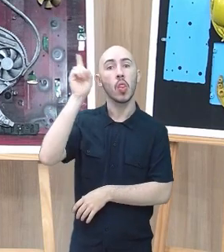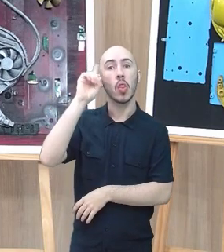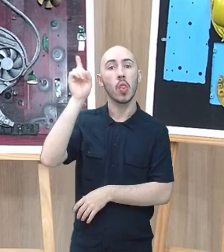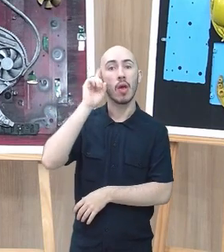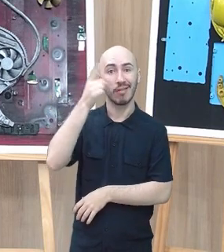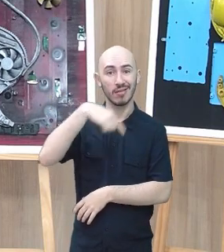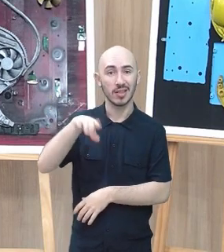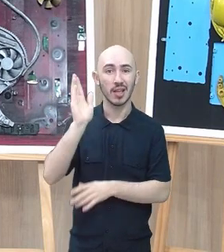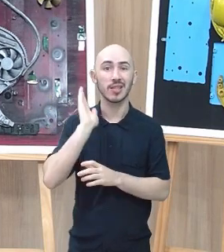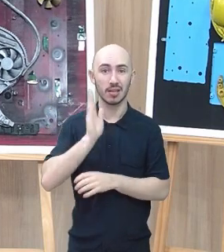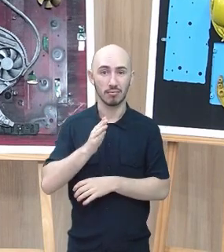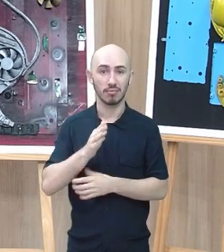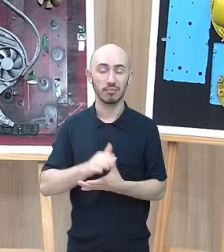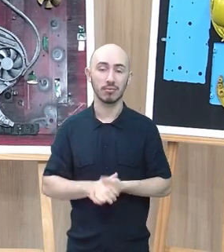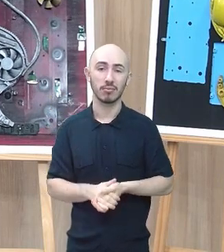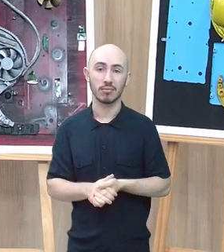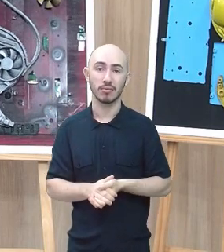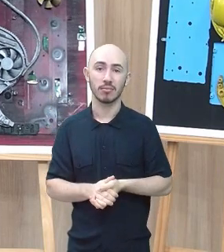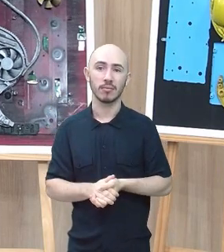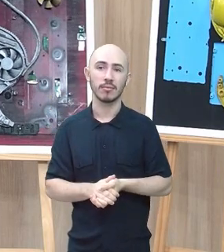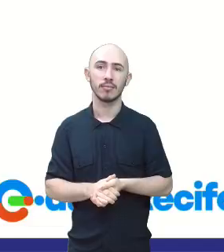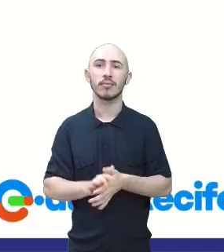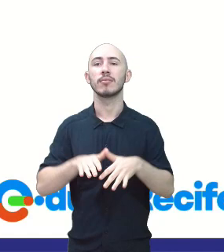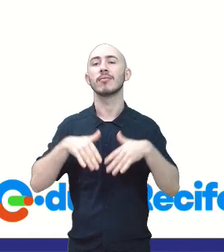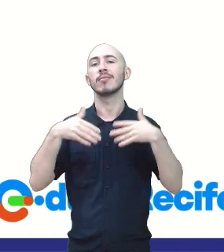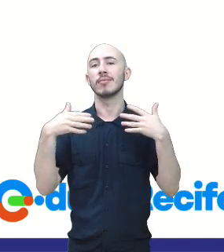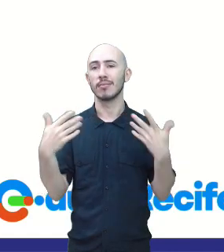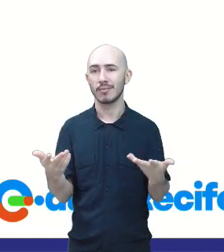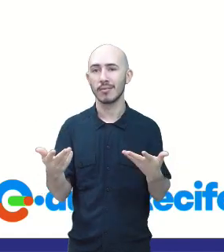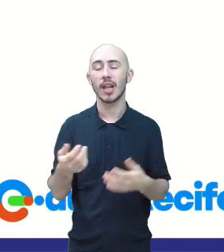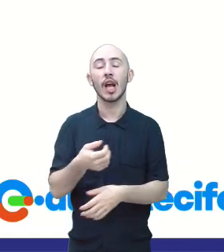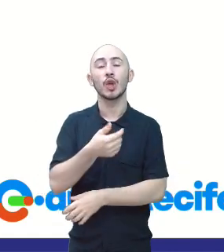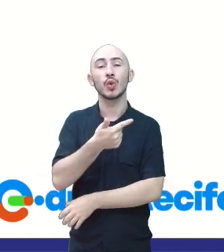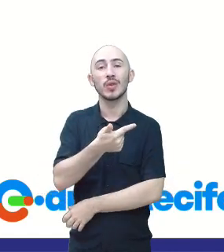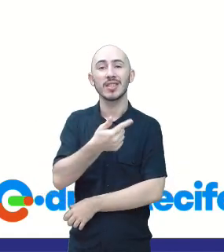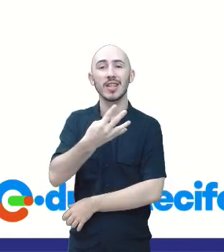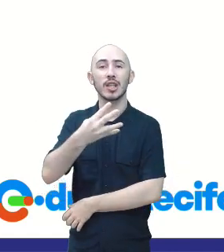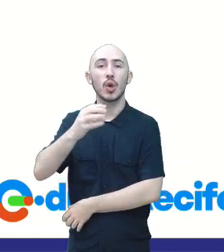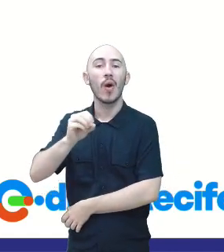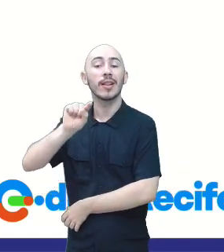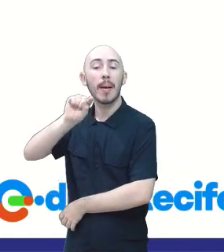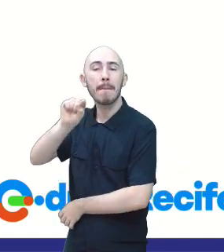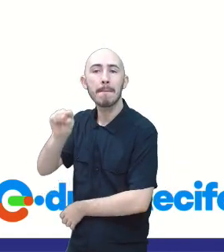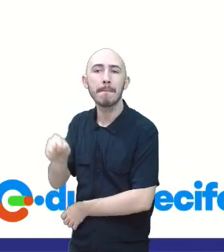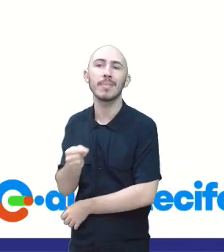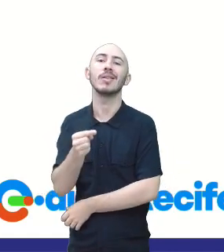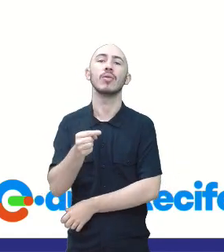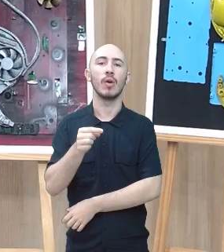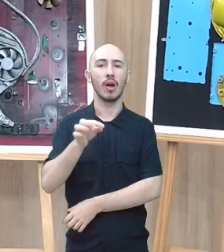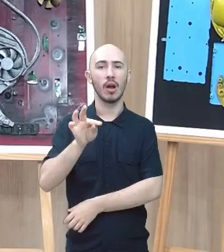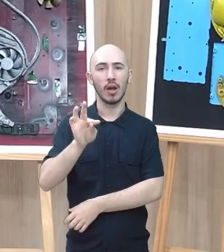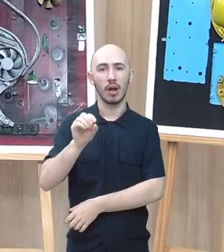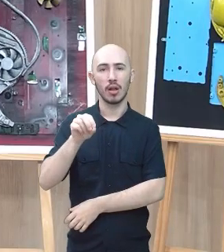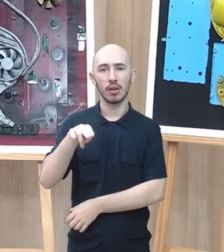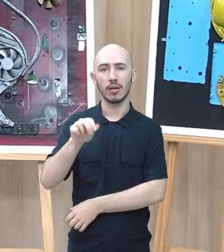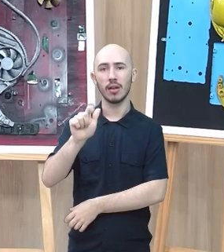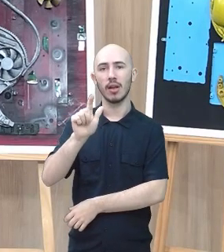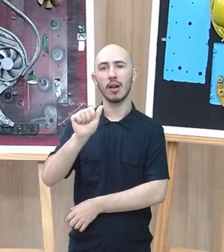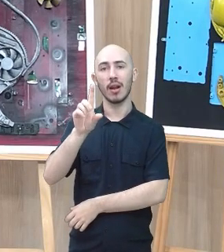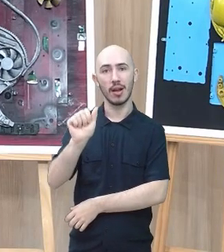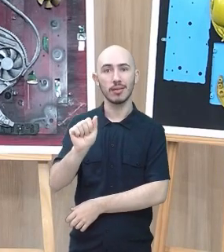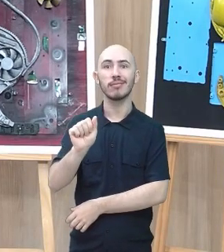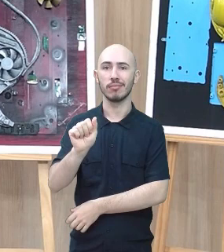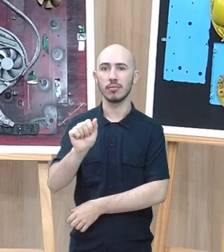de lixo, de resíduos? 240 mil. olha só, gente, é uma quantidade